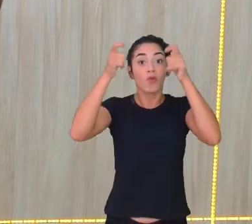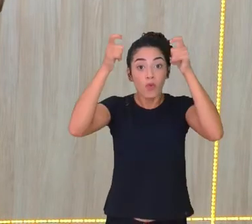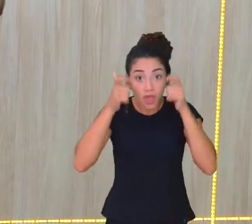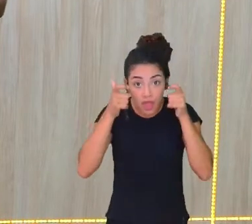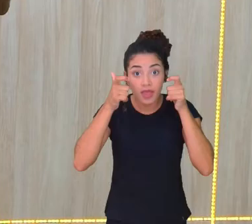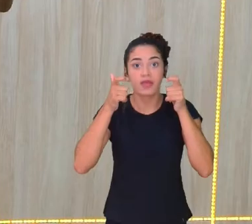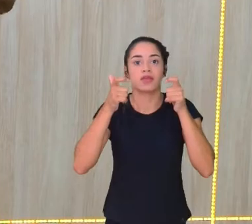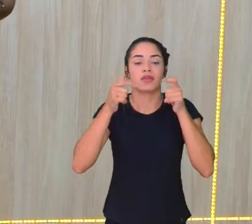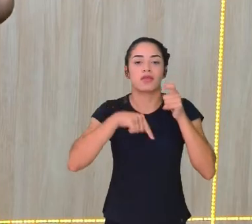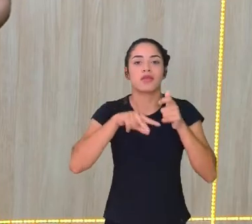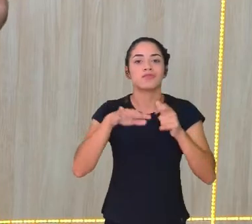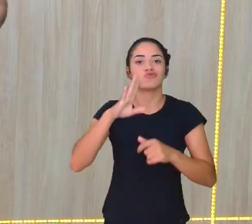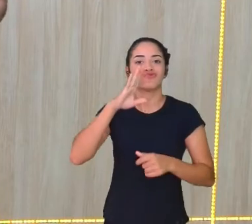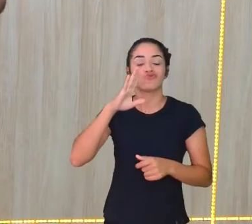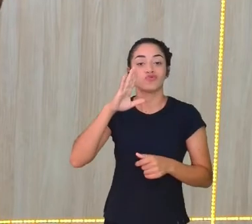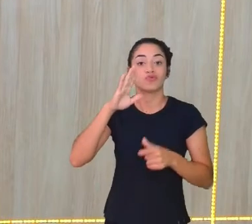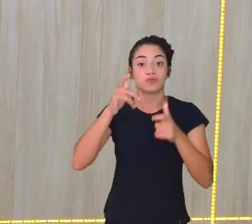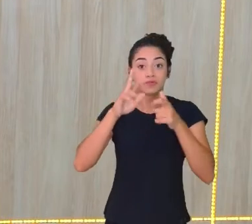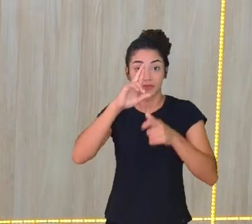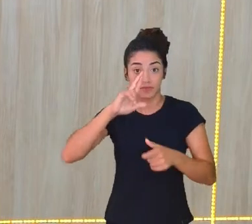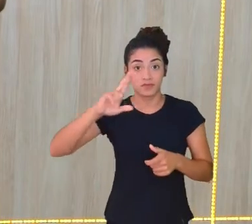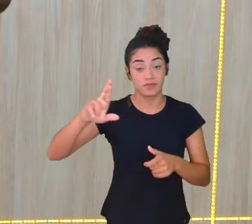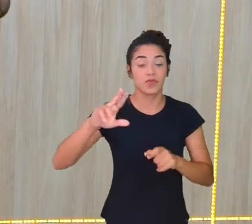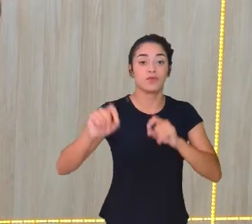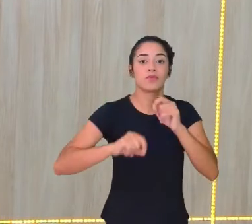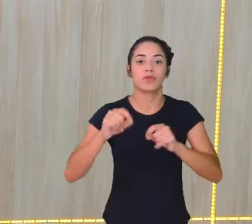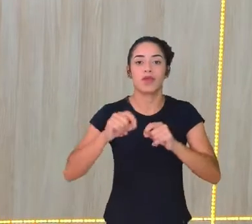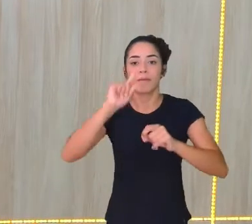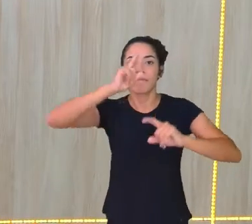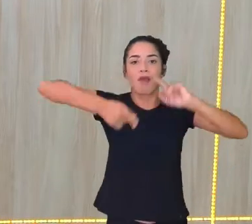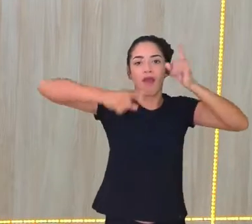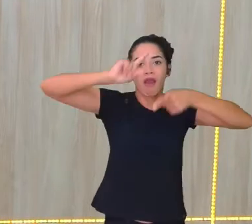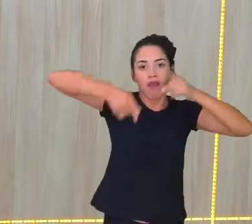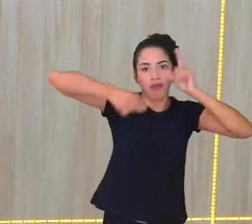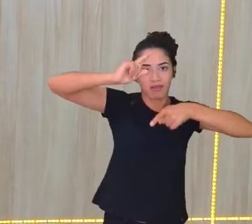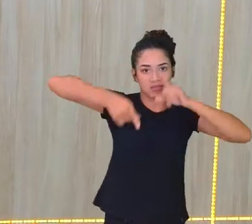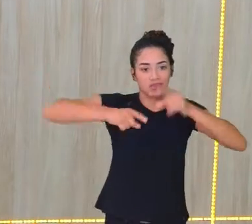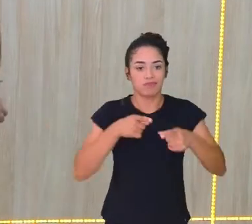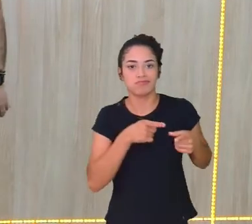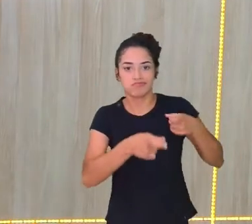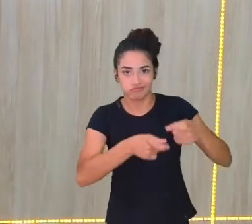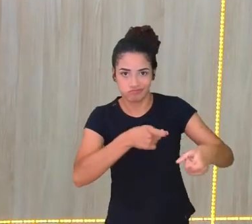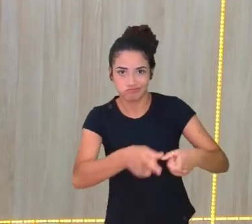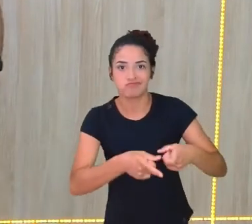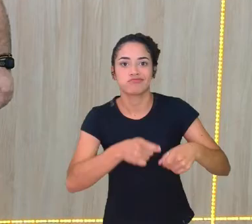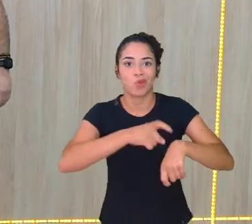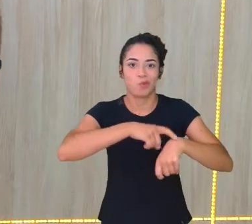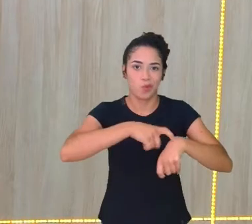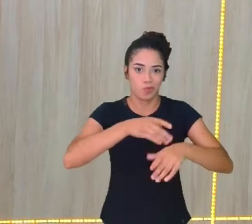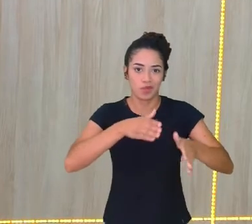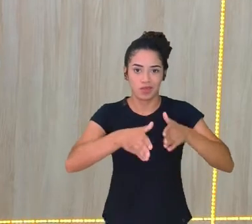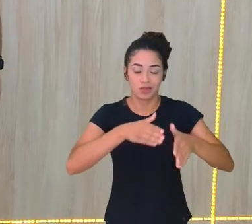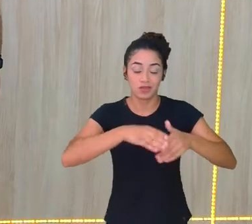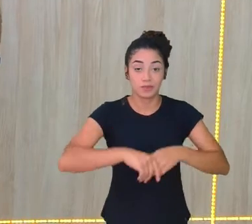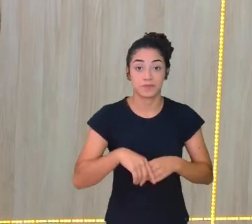liderou os espartanos contra os persas, né, nessas guerras. Mas voltando para Atenas, então o rei, aqui